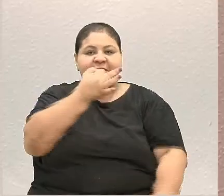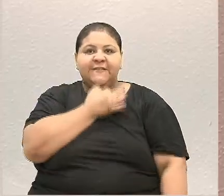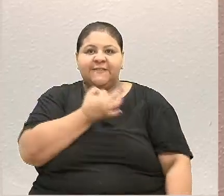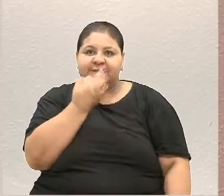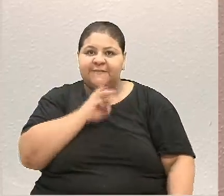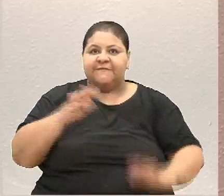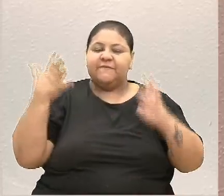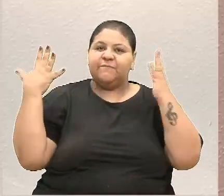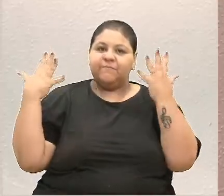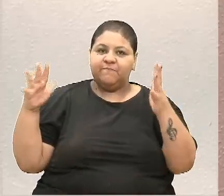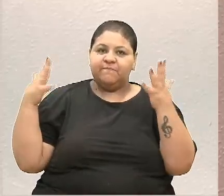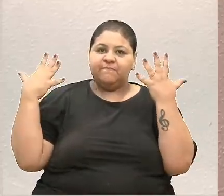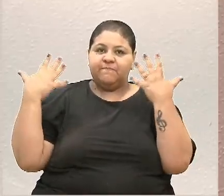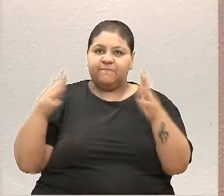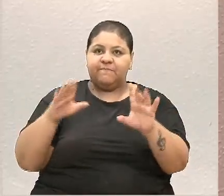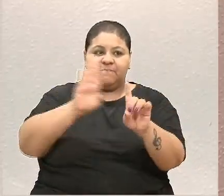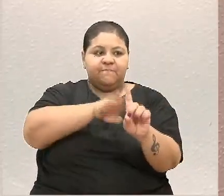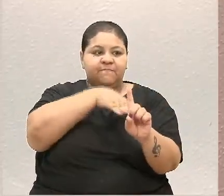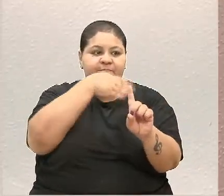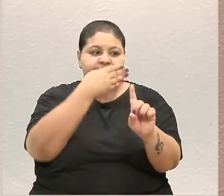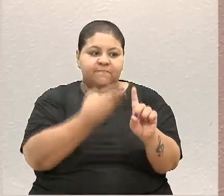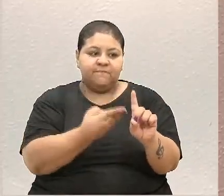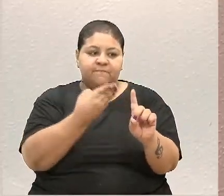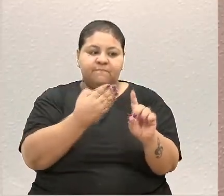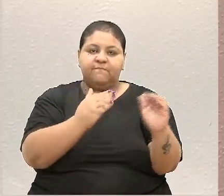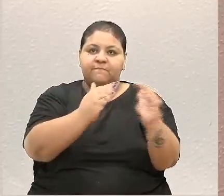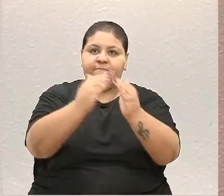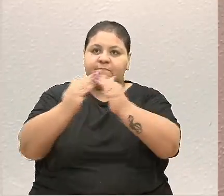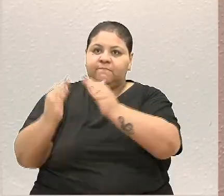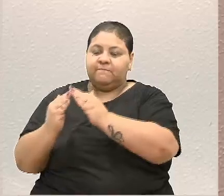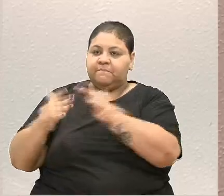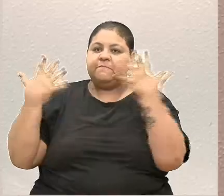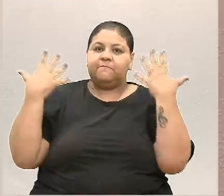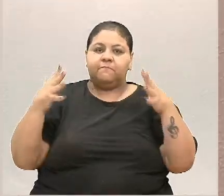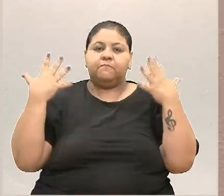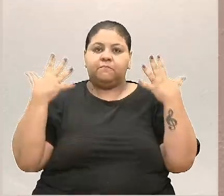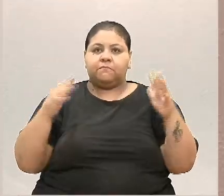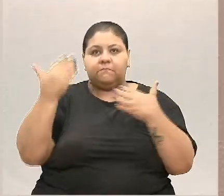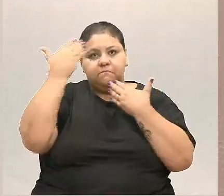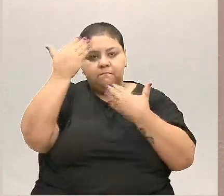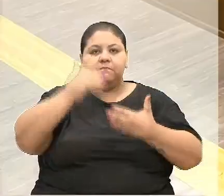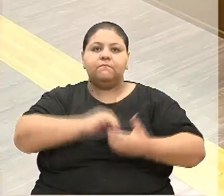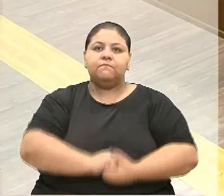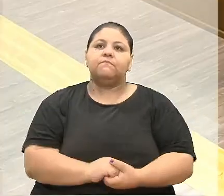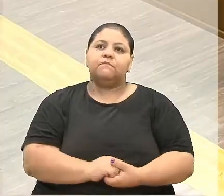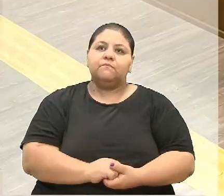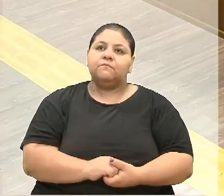Então, parabéns aos homenageados desta casa com votos de congratulações. Obrigada.